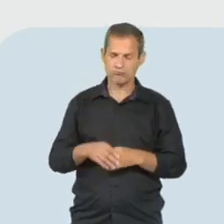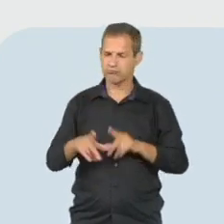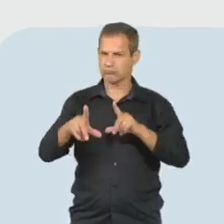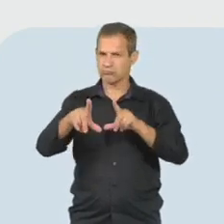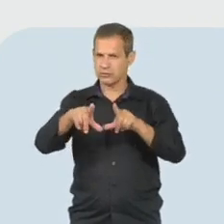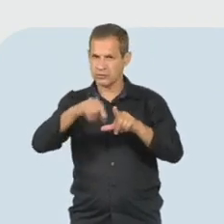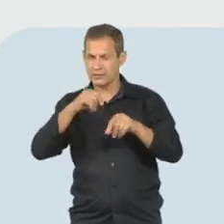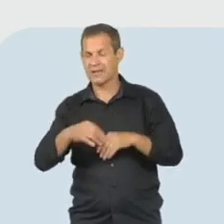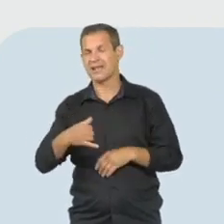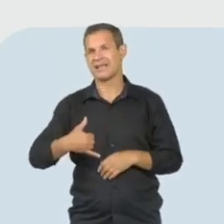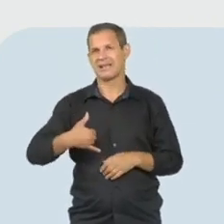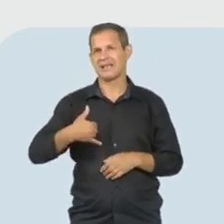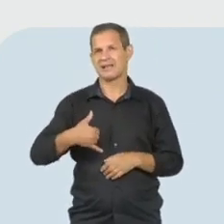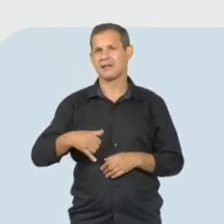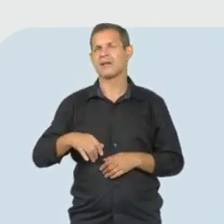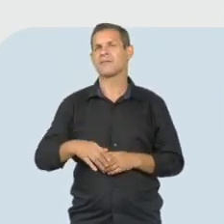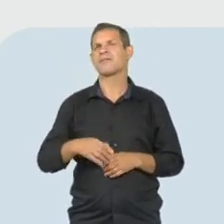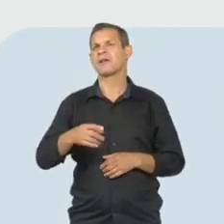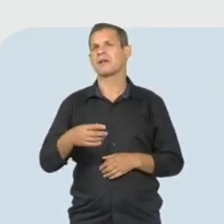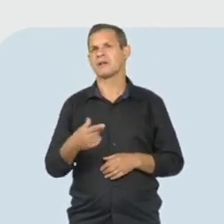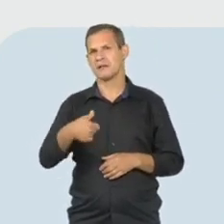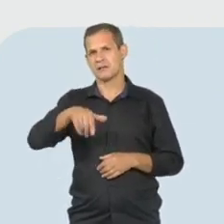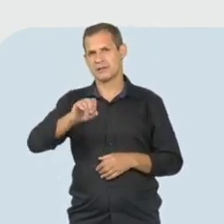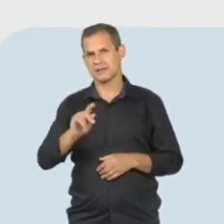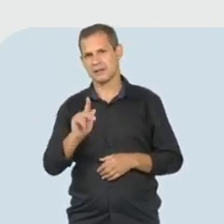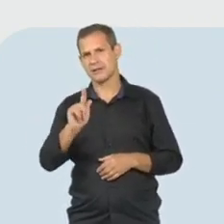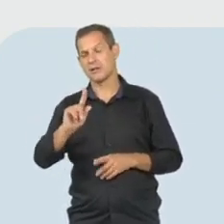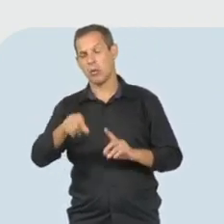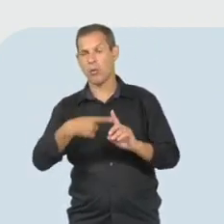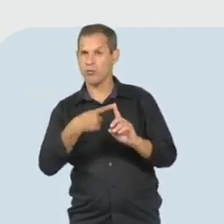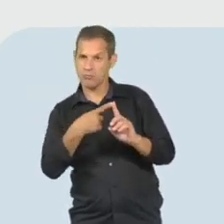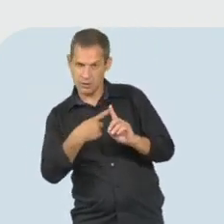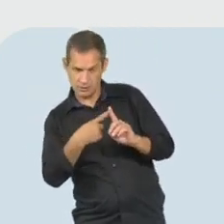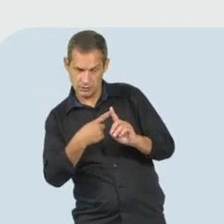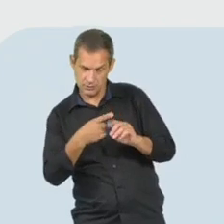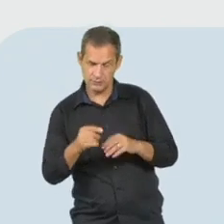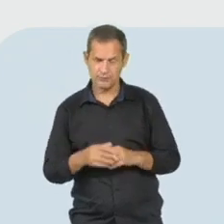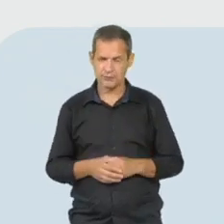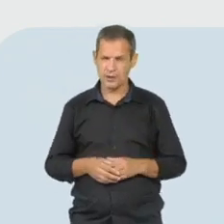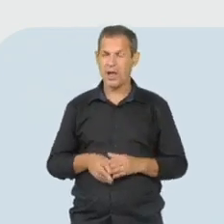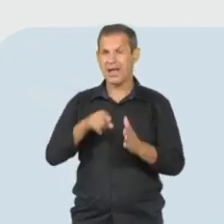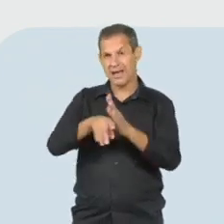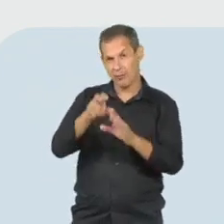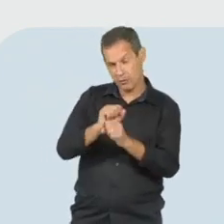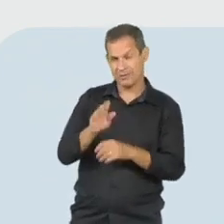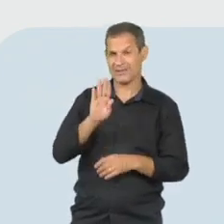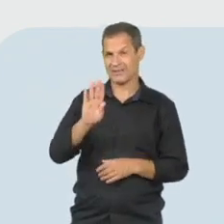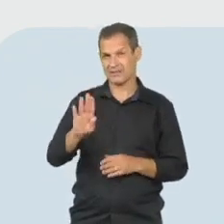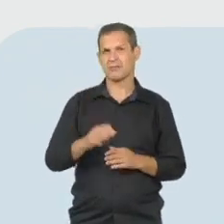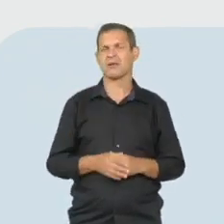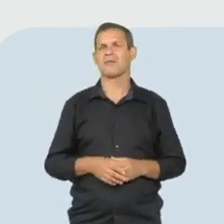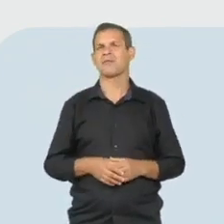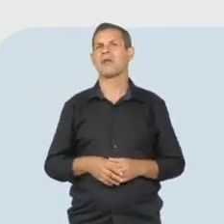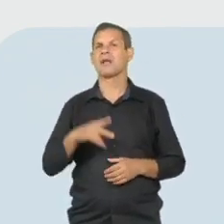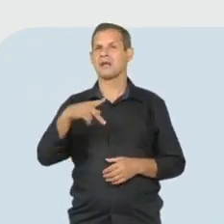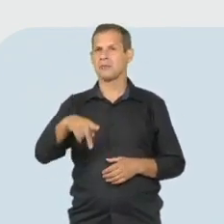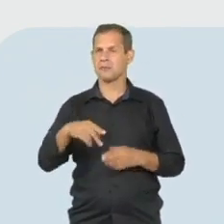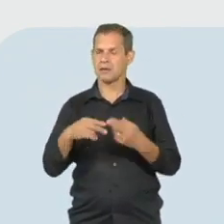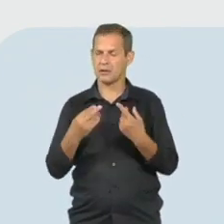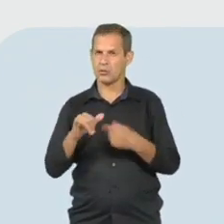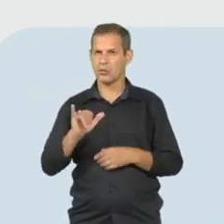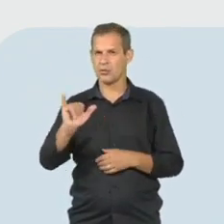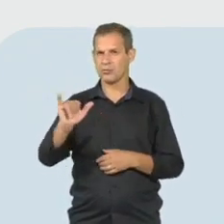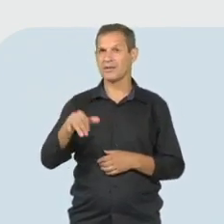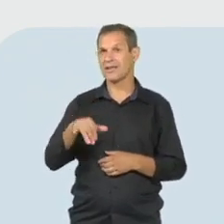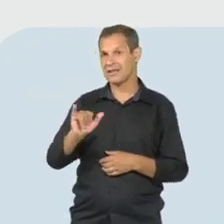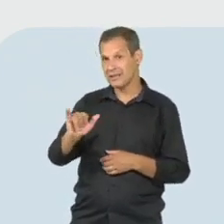sorteado ter 70 quilos ou mais, tá? Então, a probabilidade de B, então P é igual a Y, e esse